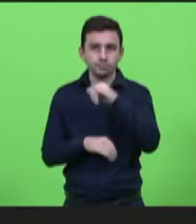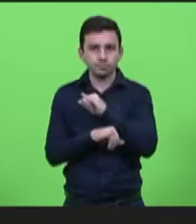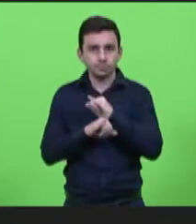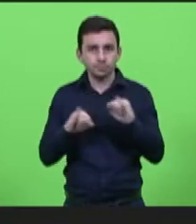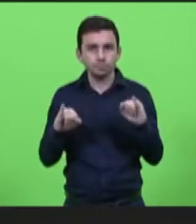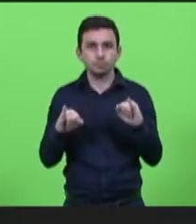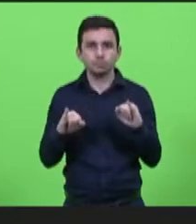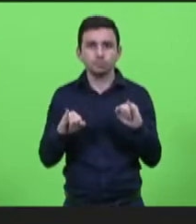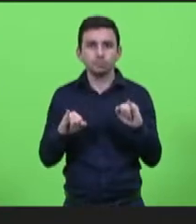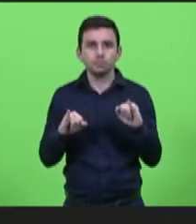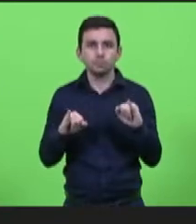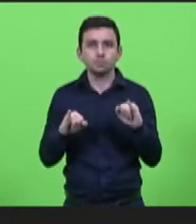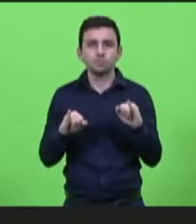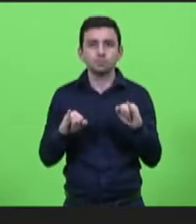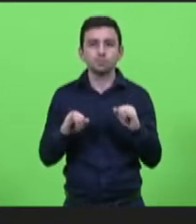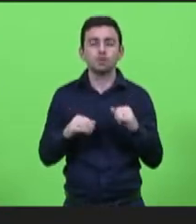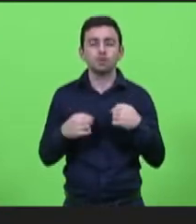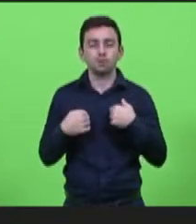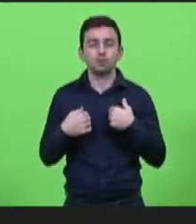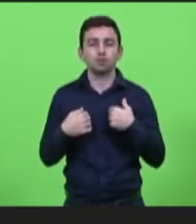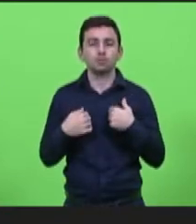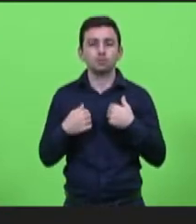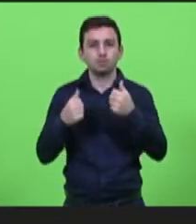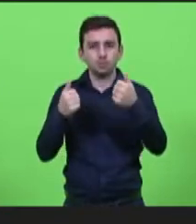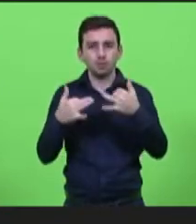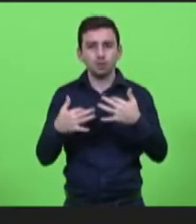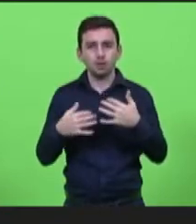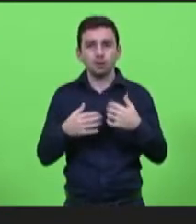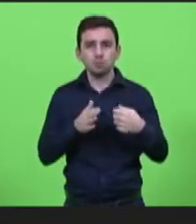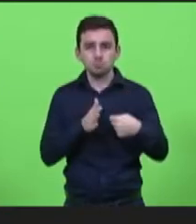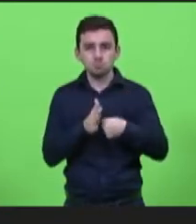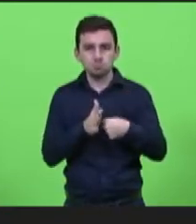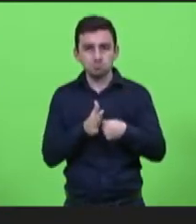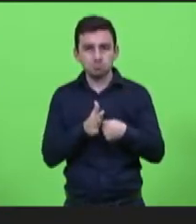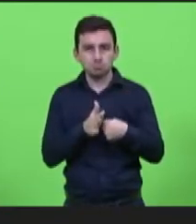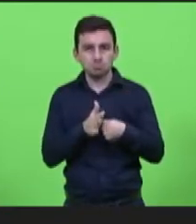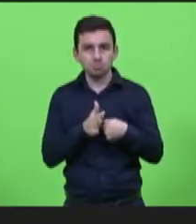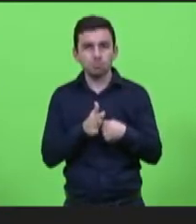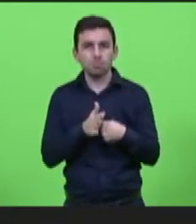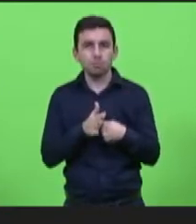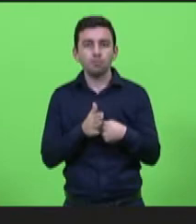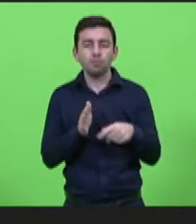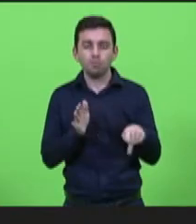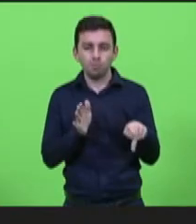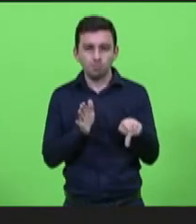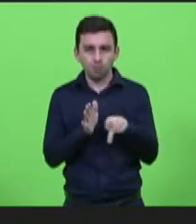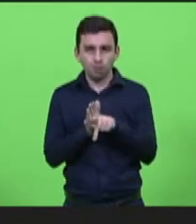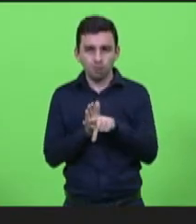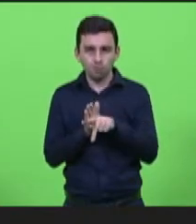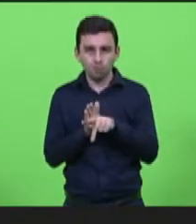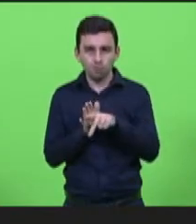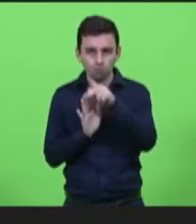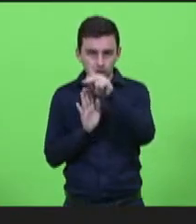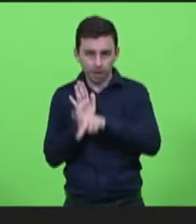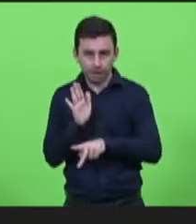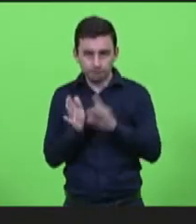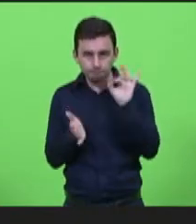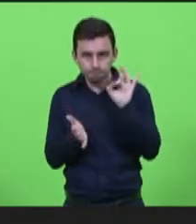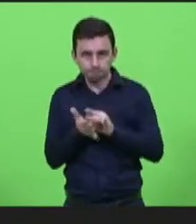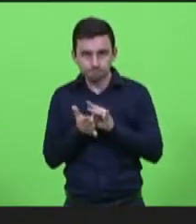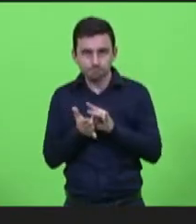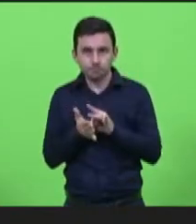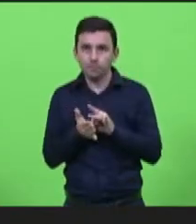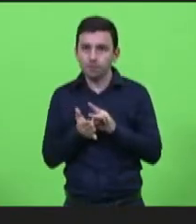apenas dizer que, quando eu fui consultada em relação ao projeto original, eu me